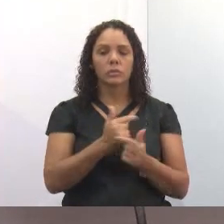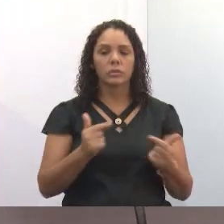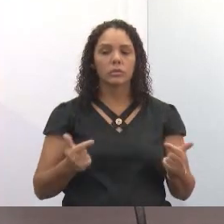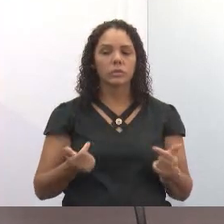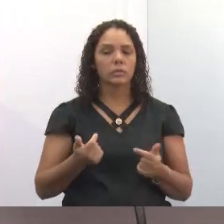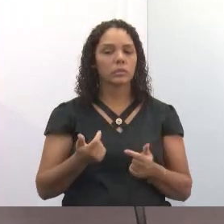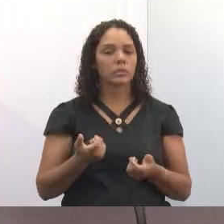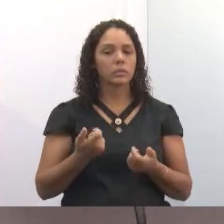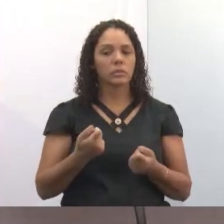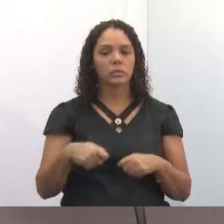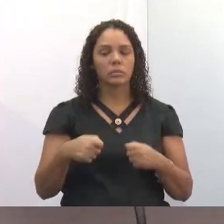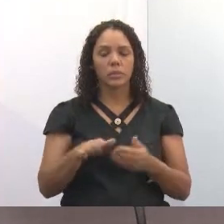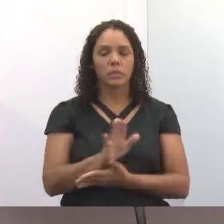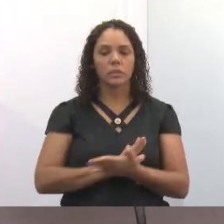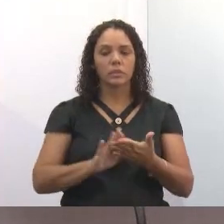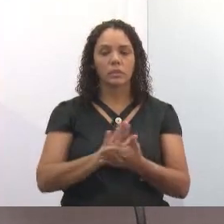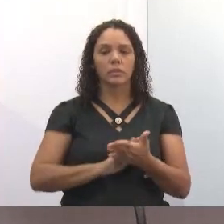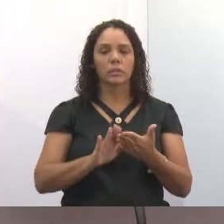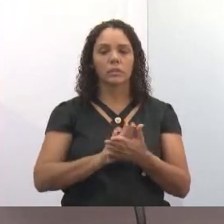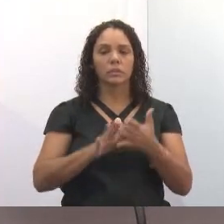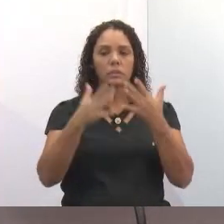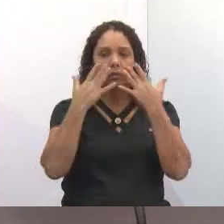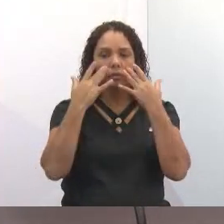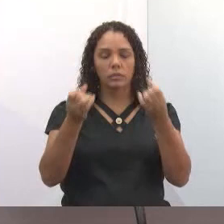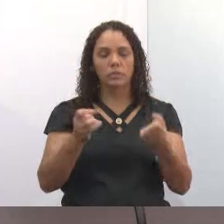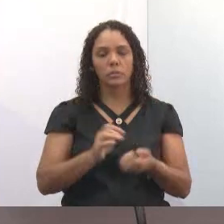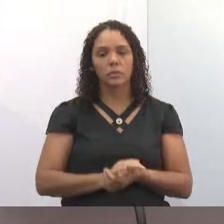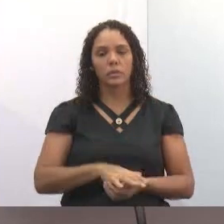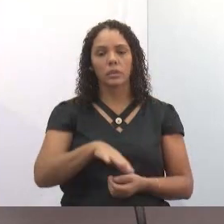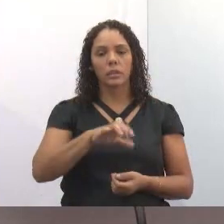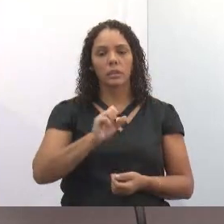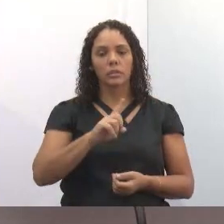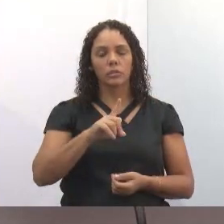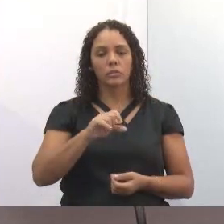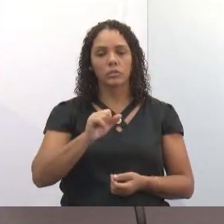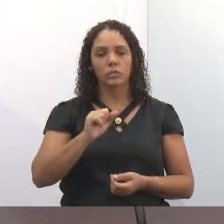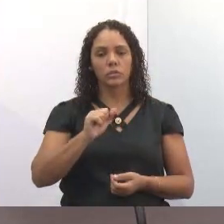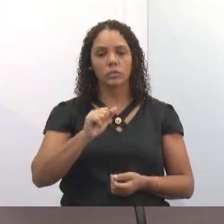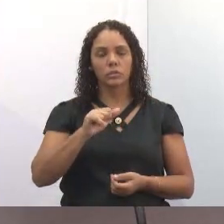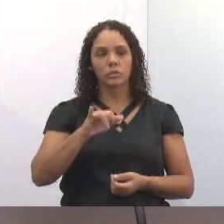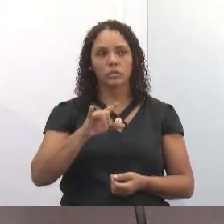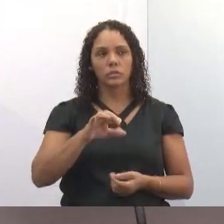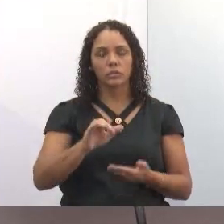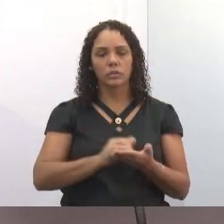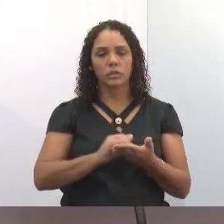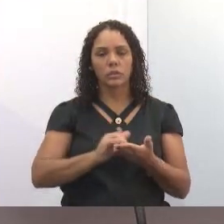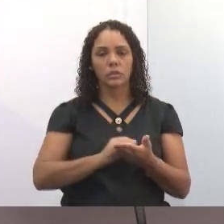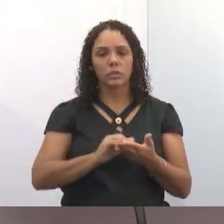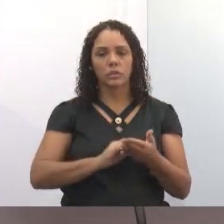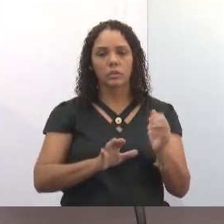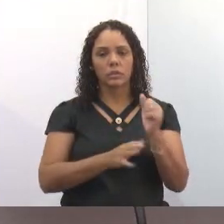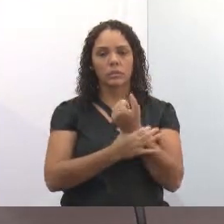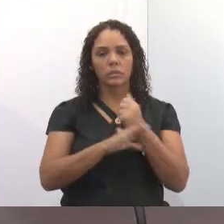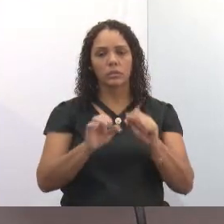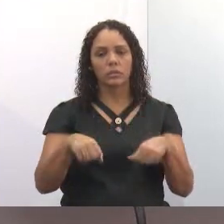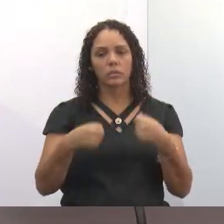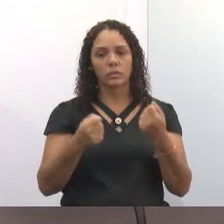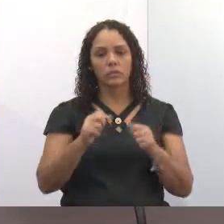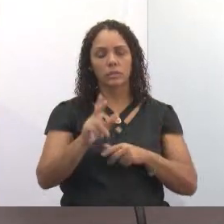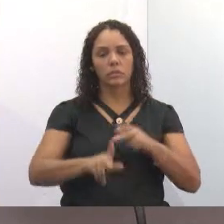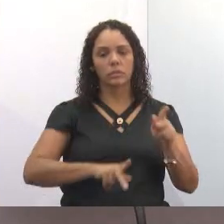necessária. Atenciosamente, Edilson Guedes da Silva, Secretário de Segurança e Defesa do Cidadão.